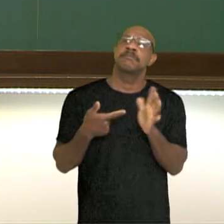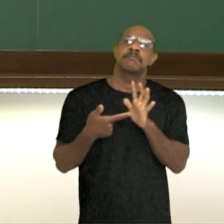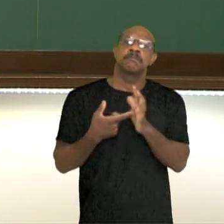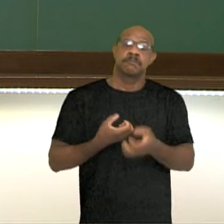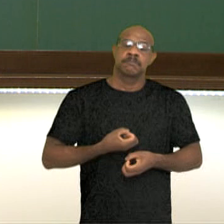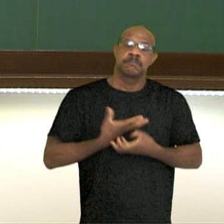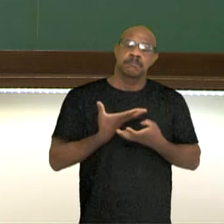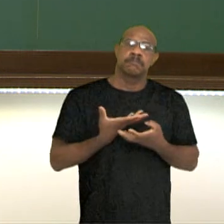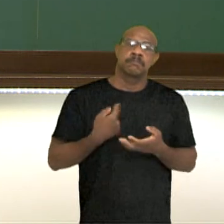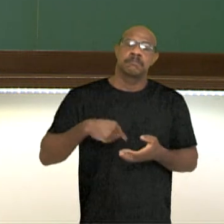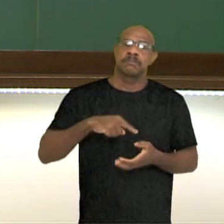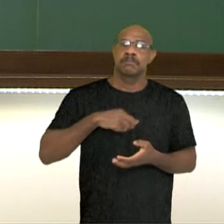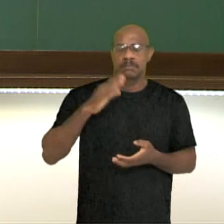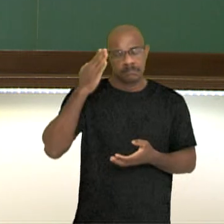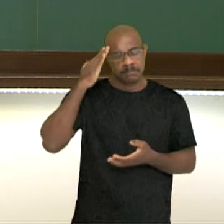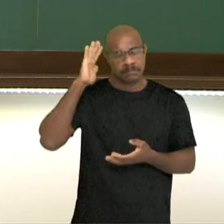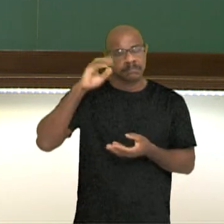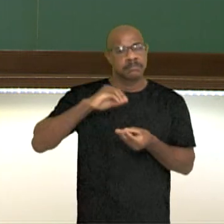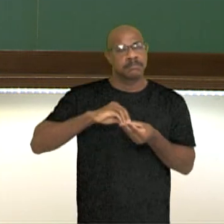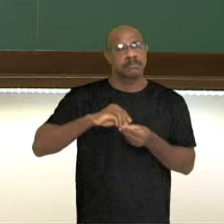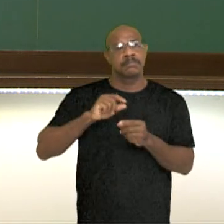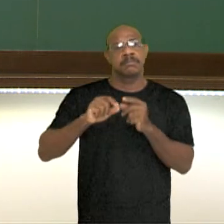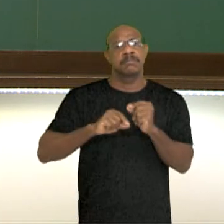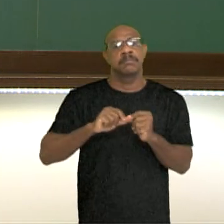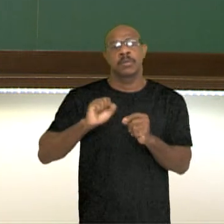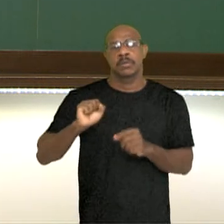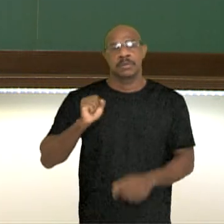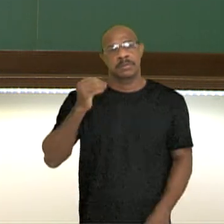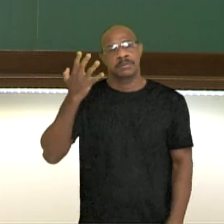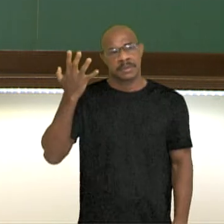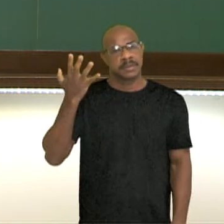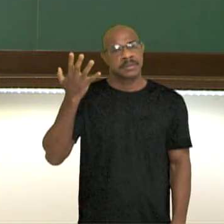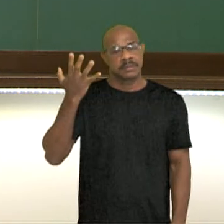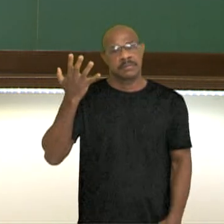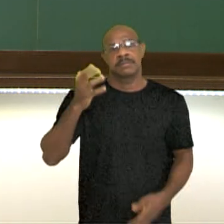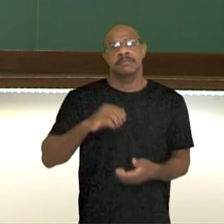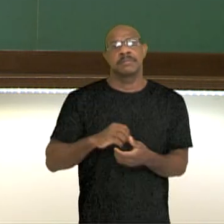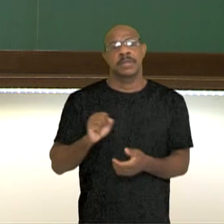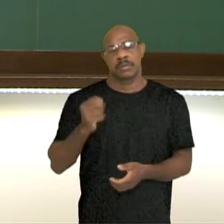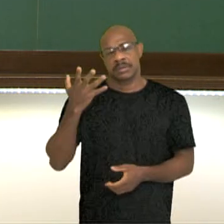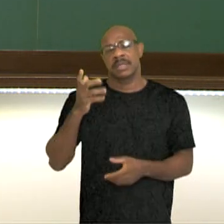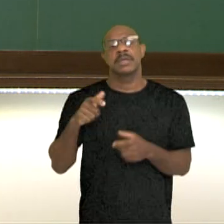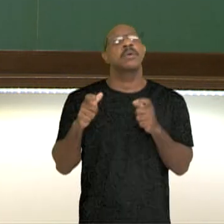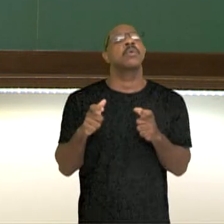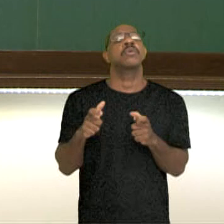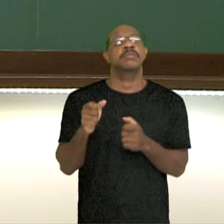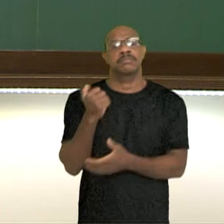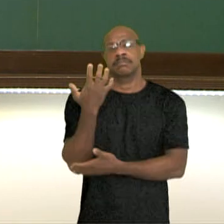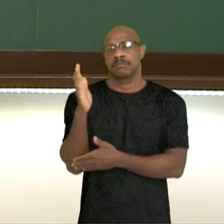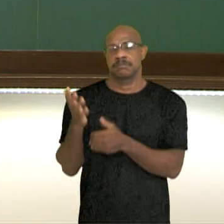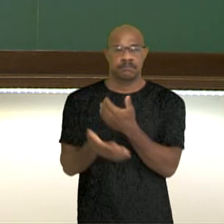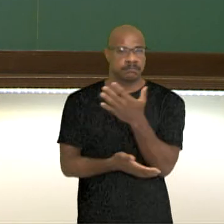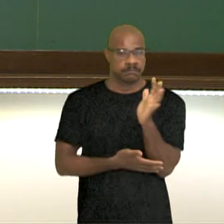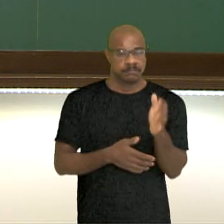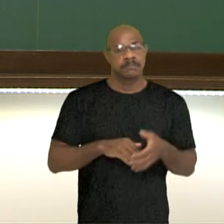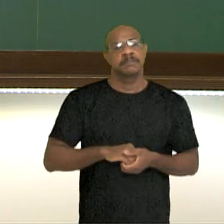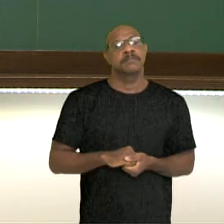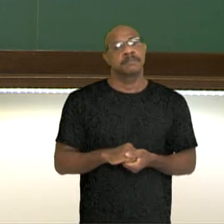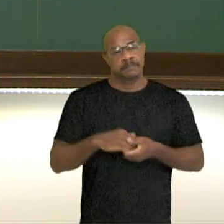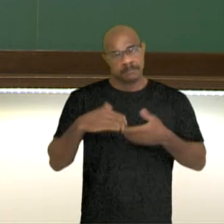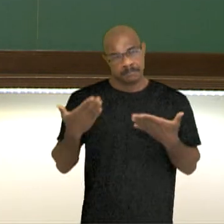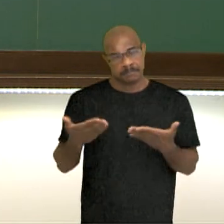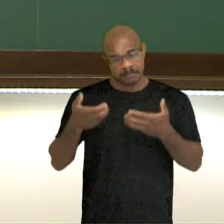expressar o que nós entendemos dos fenômenos que ocorrem na natureza. Então, nós falamos